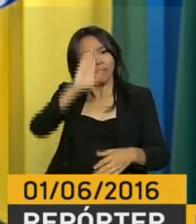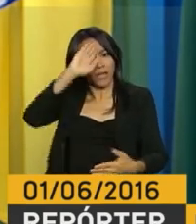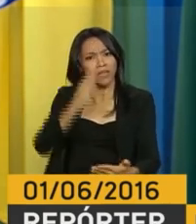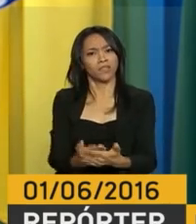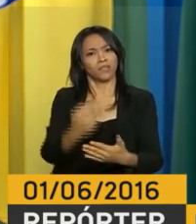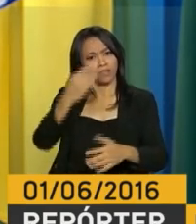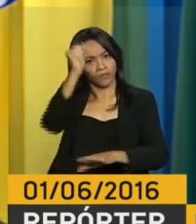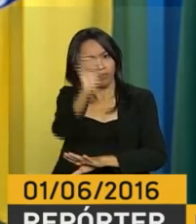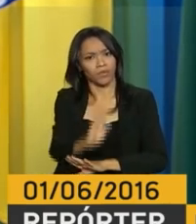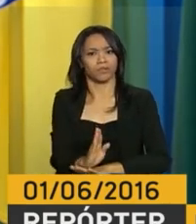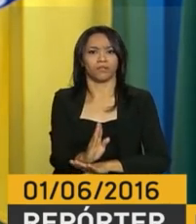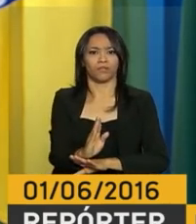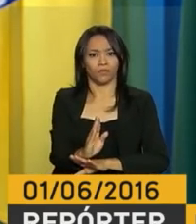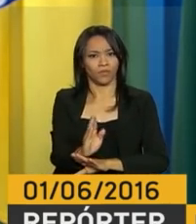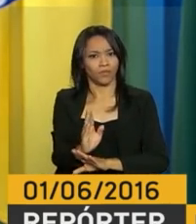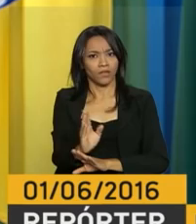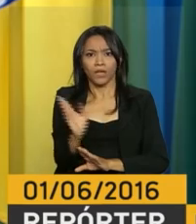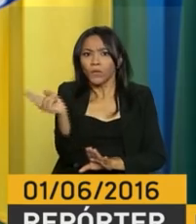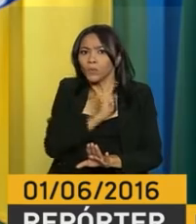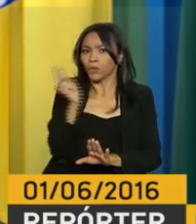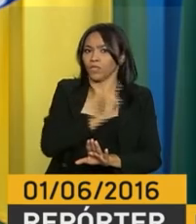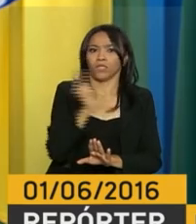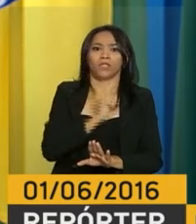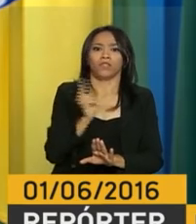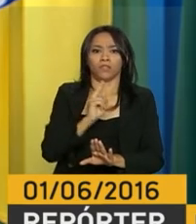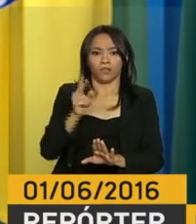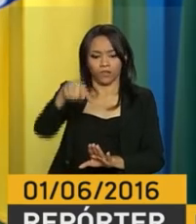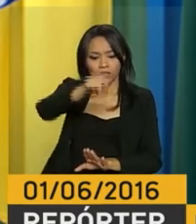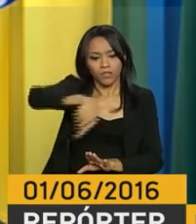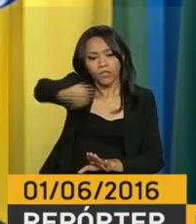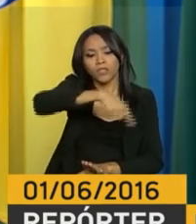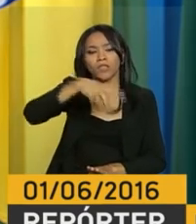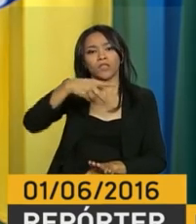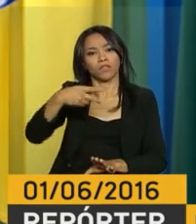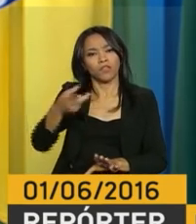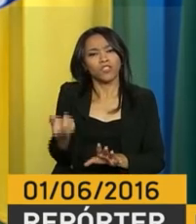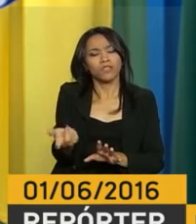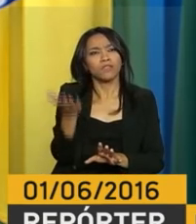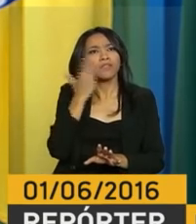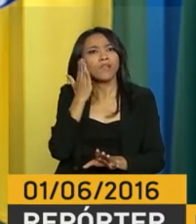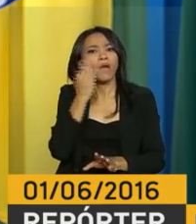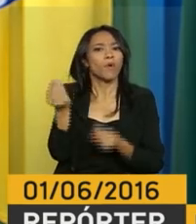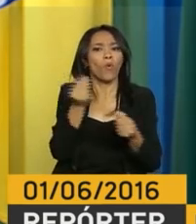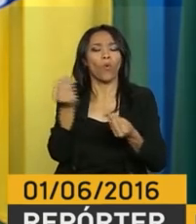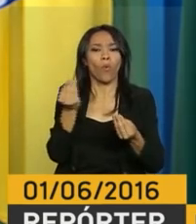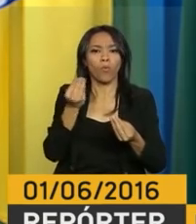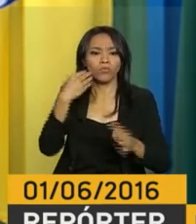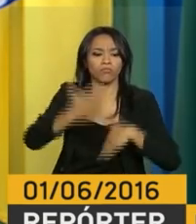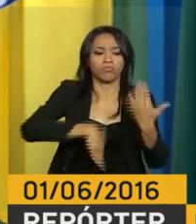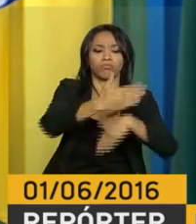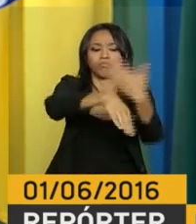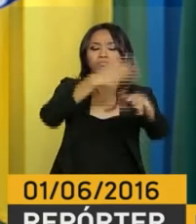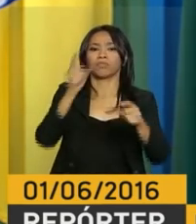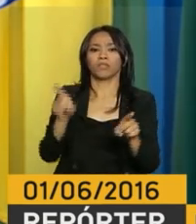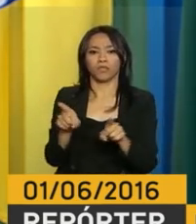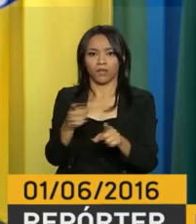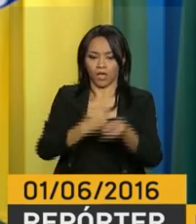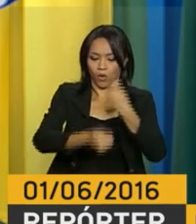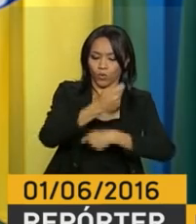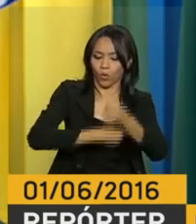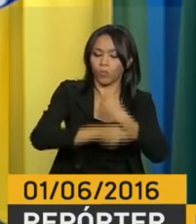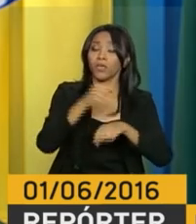é urgente urgentíssimo reencontrar o caminho do crescimento econômico e da geração de empregos